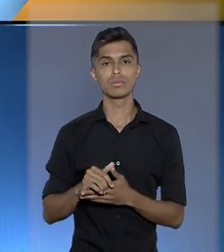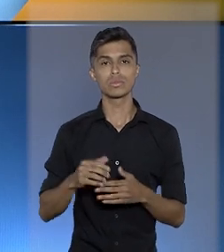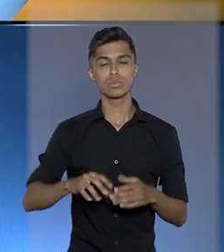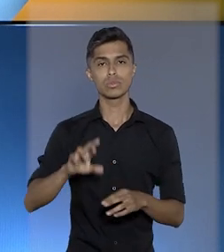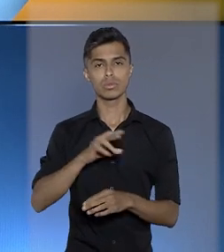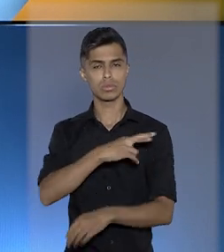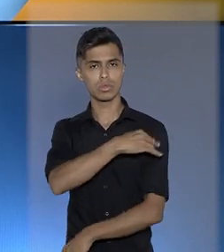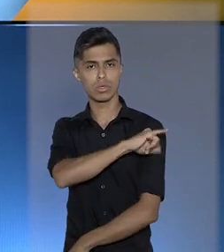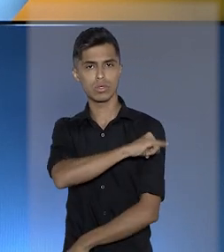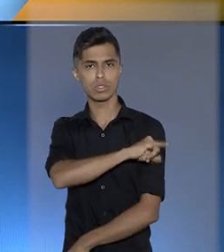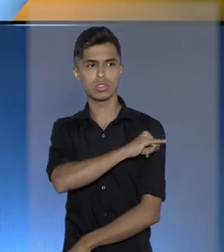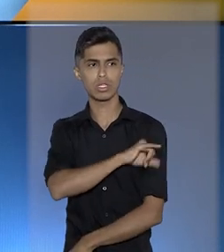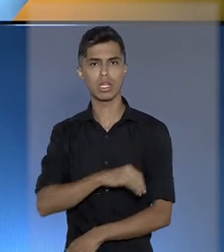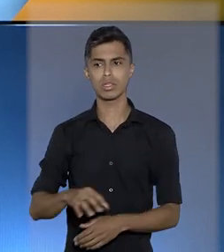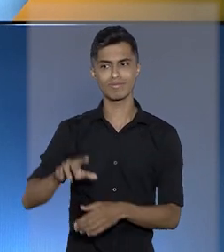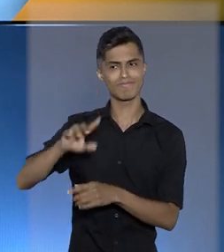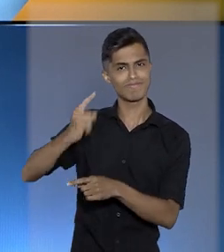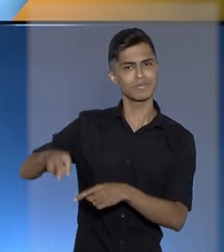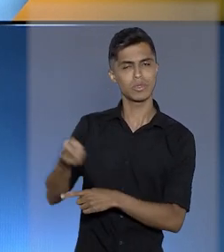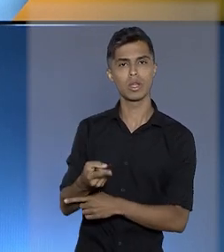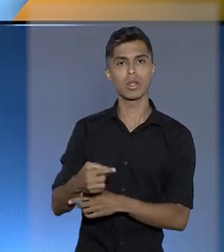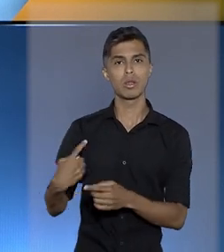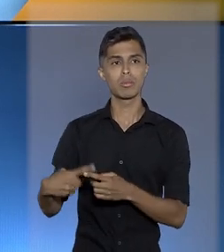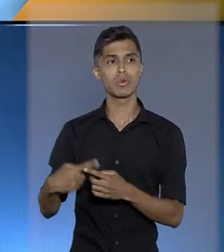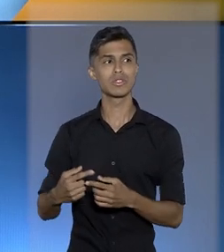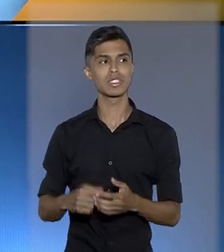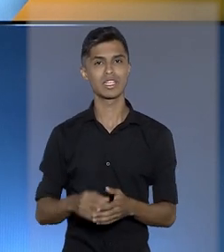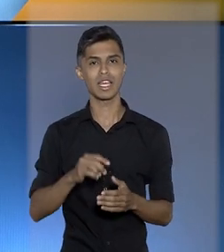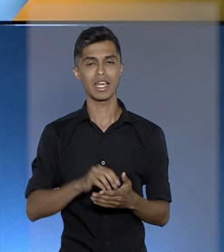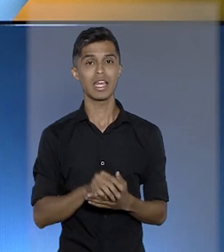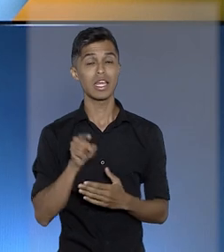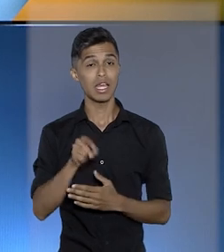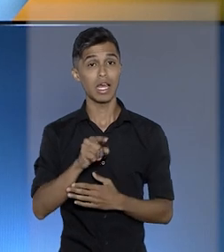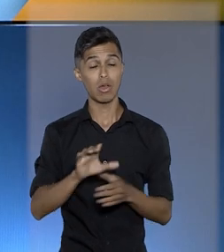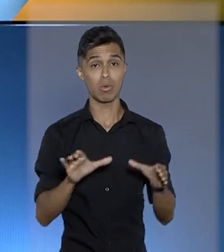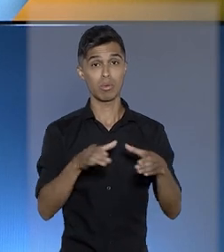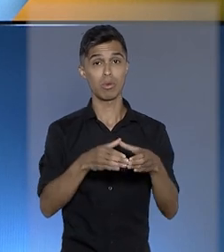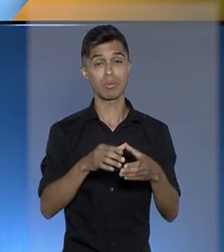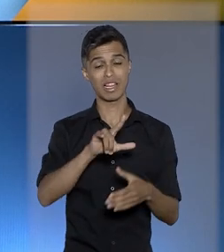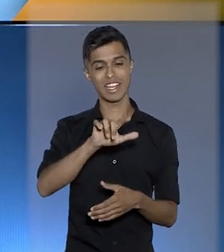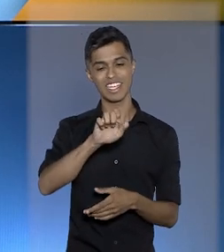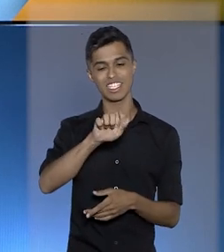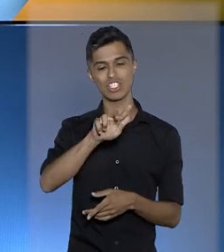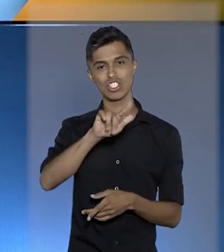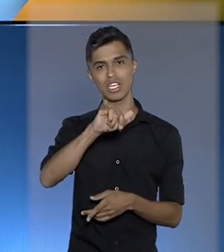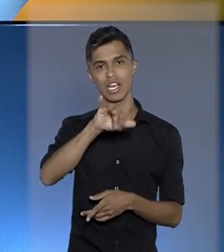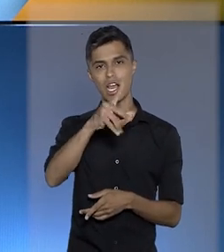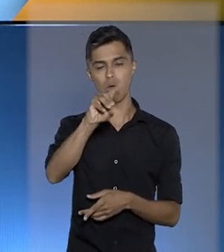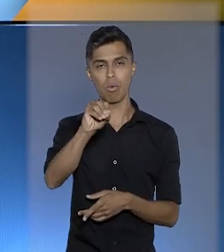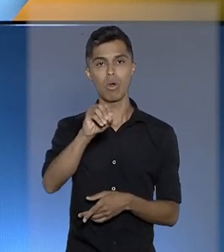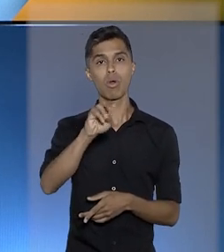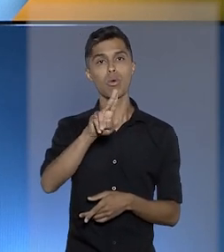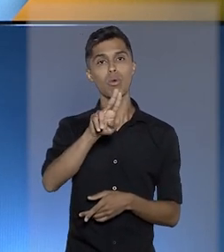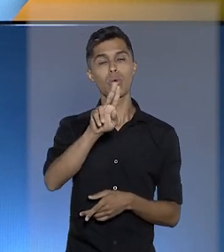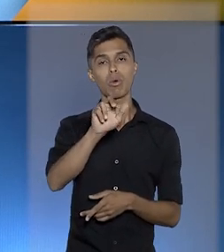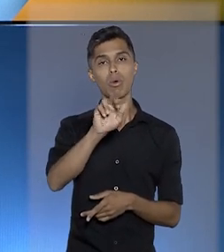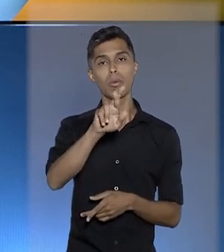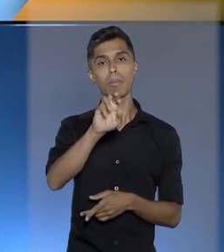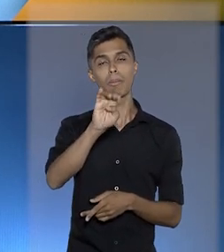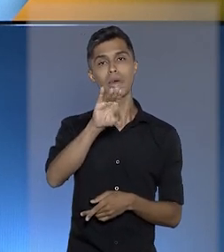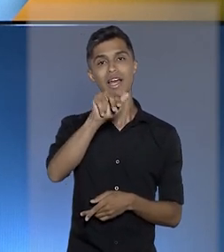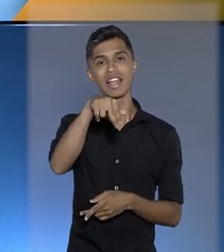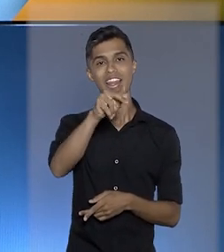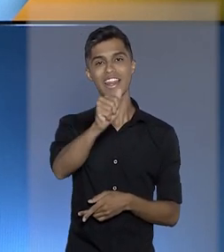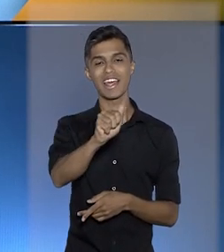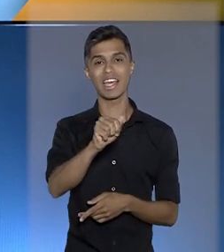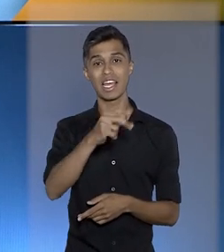Justiça do Rio de Janeiro que imposto de visão de lucros pelo uso do nome Legião Urbana a determinação é da quarta